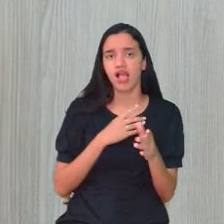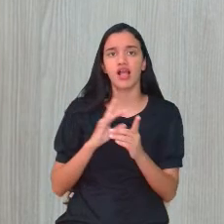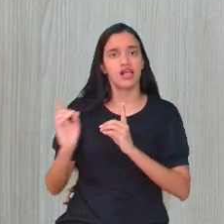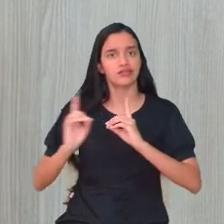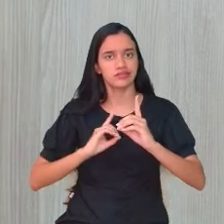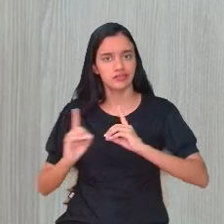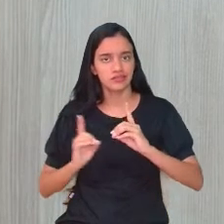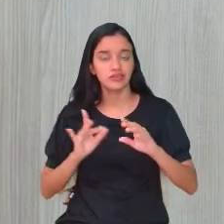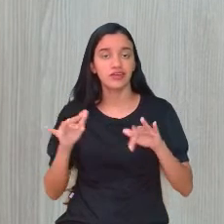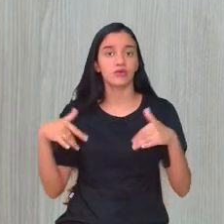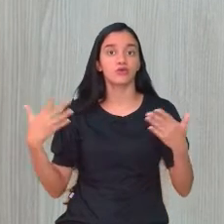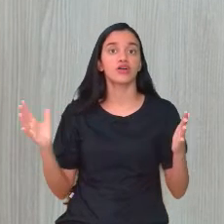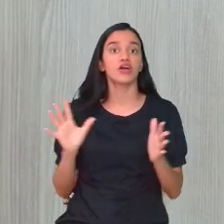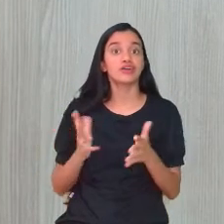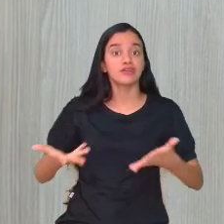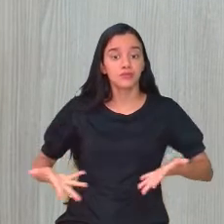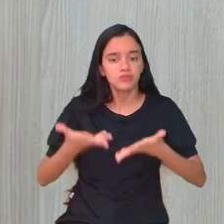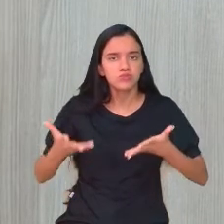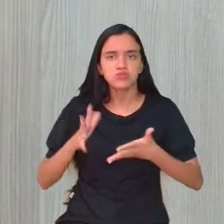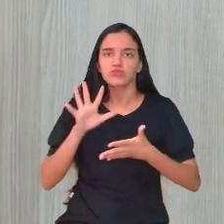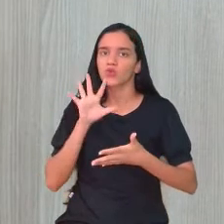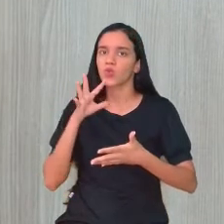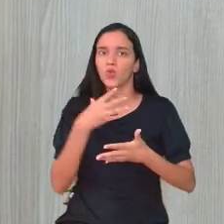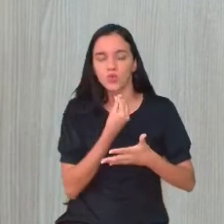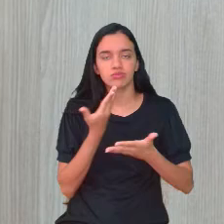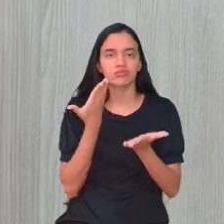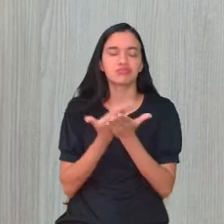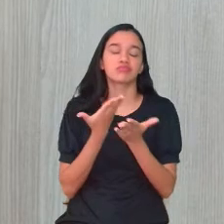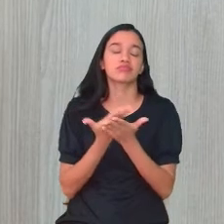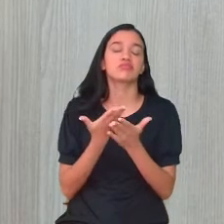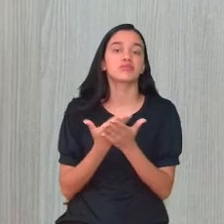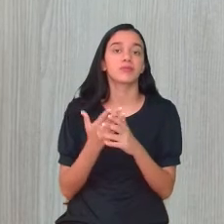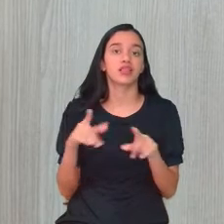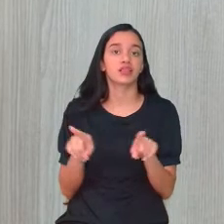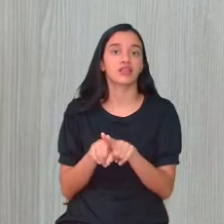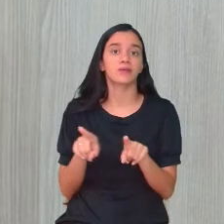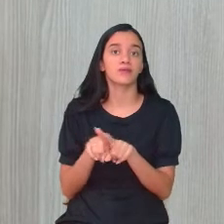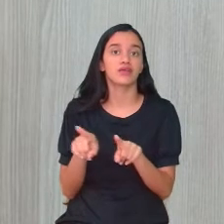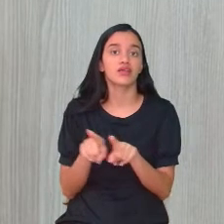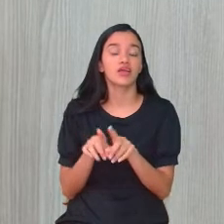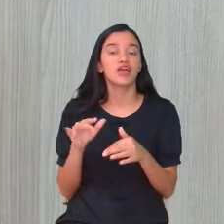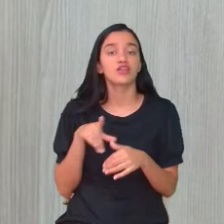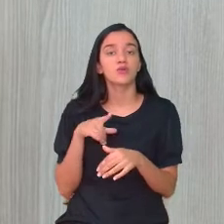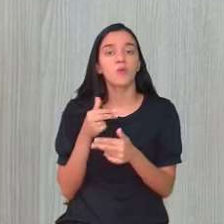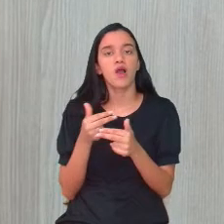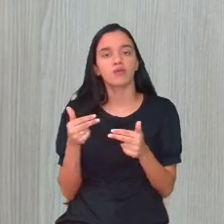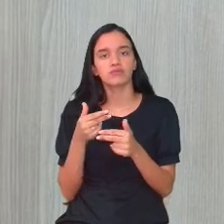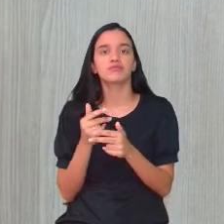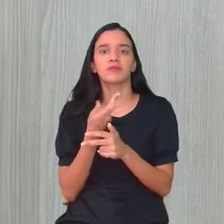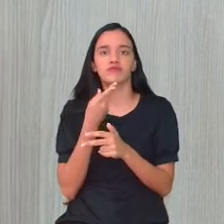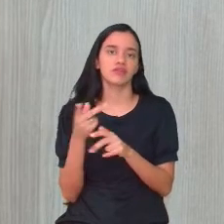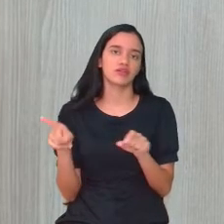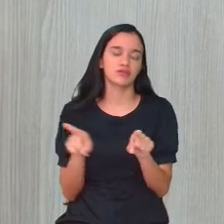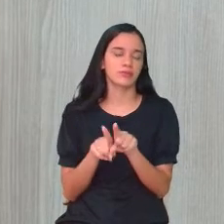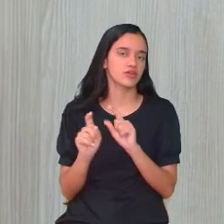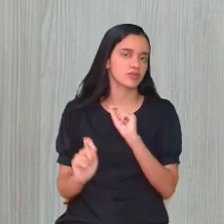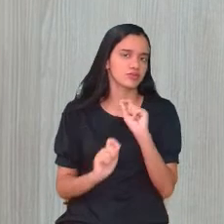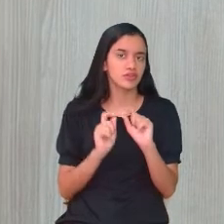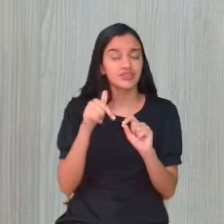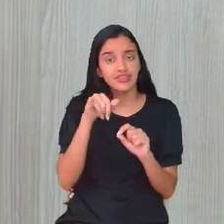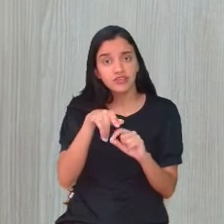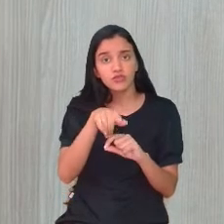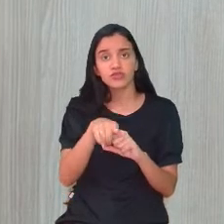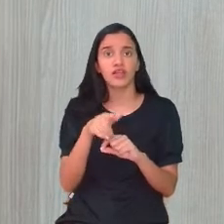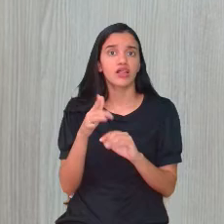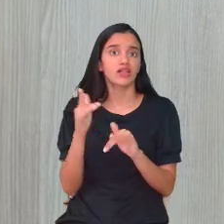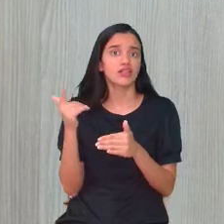gente fortalece nosso conhecimento, não é mesmo? E outra questão que eu tenho aqui para dizer a vocês. Caso vocês não